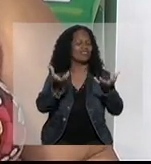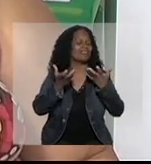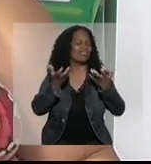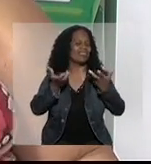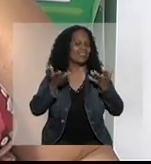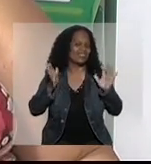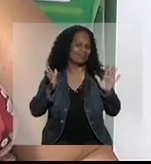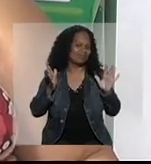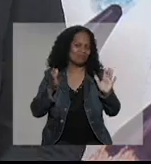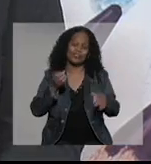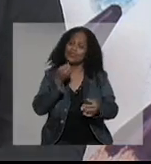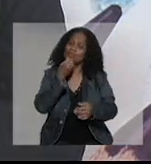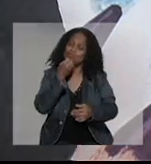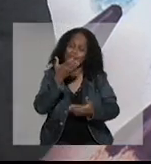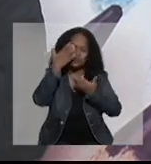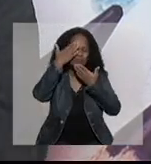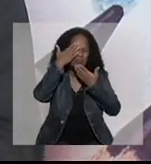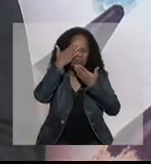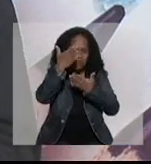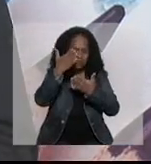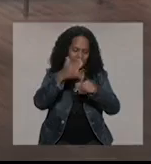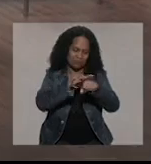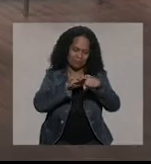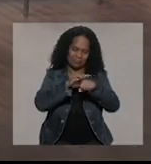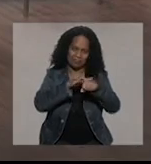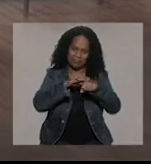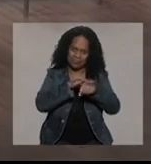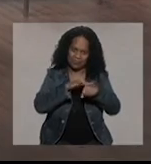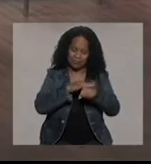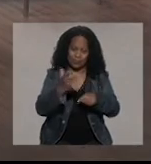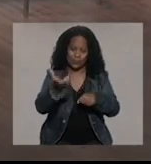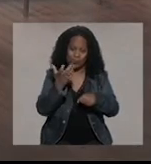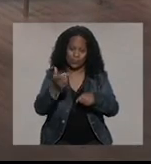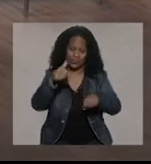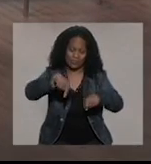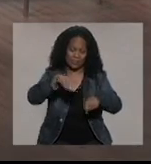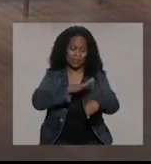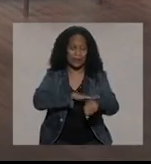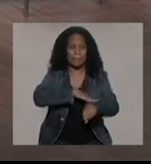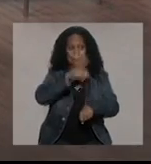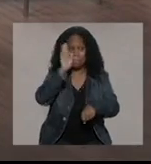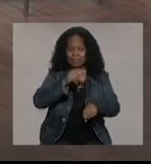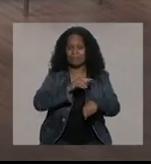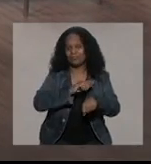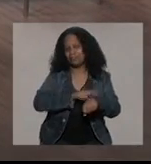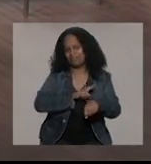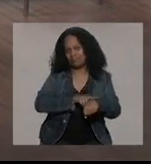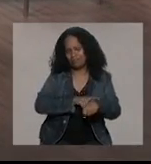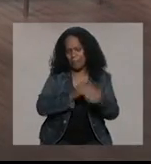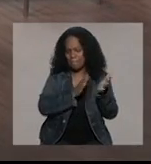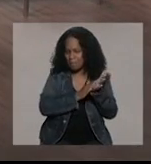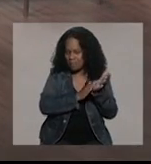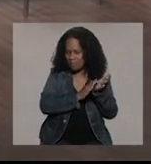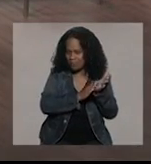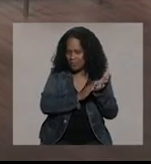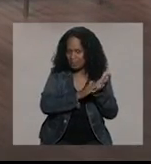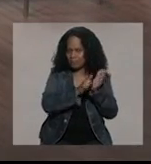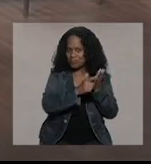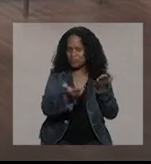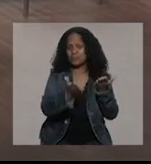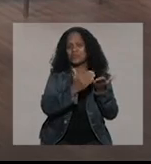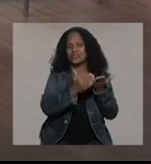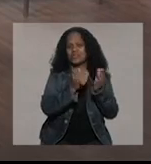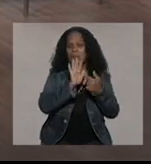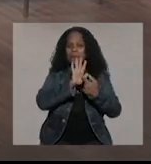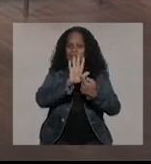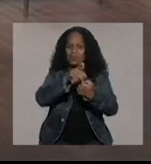quiser. Que beleza. Gente, muitíssimo obrigada por esse papo tão gostoso. Queria poder ficar aqui mais tempo com vocês. Parabéns pelo livro,